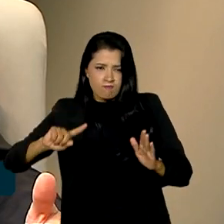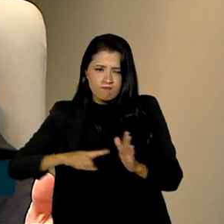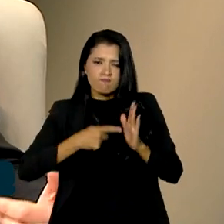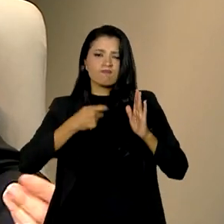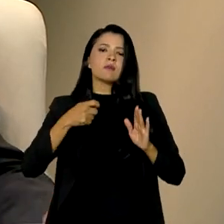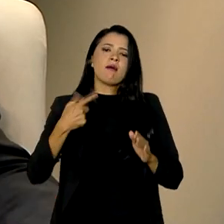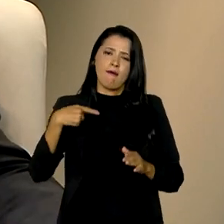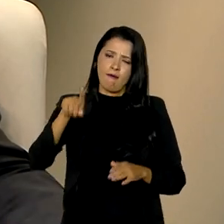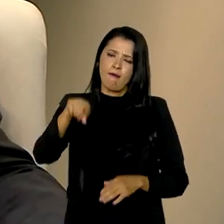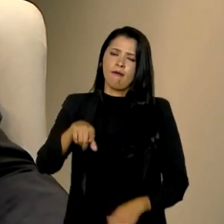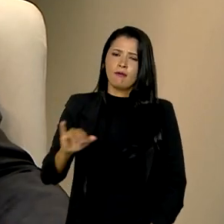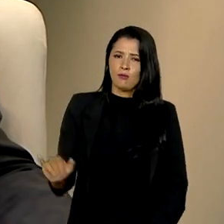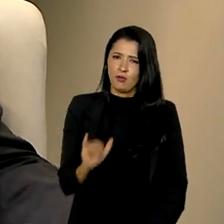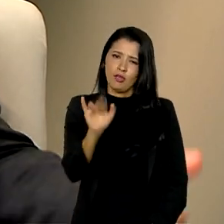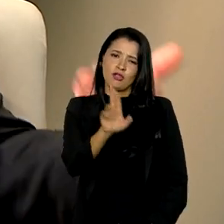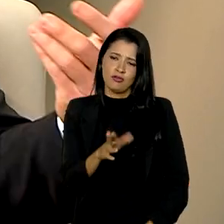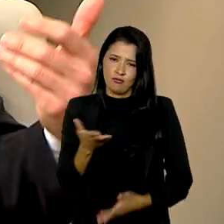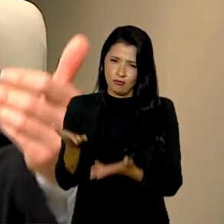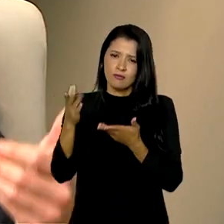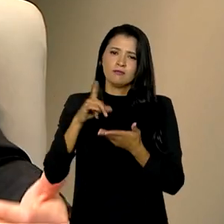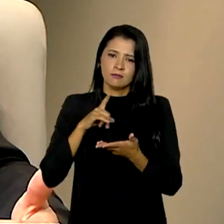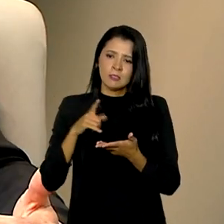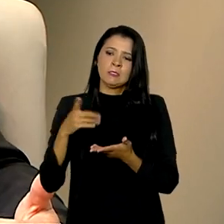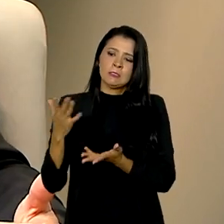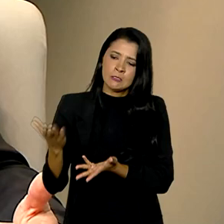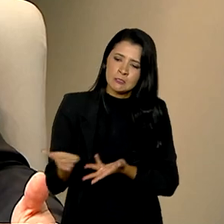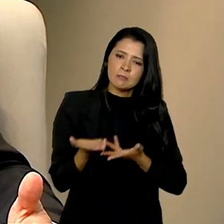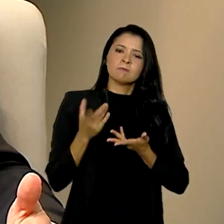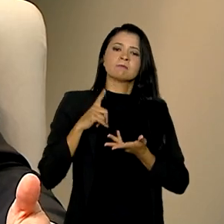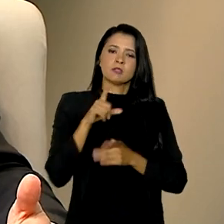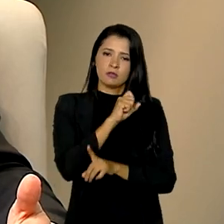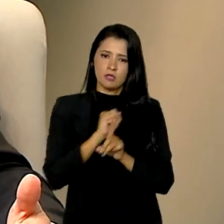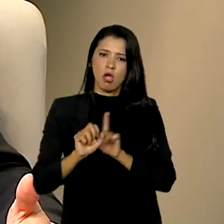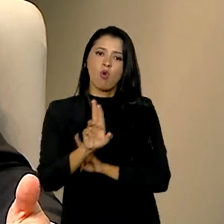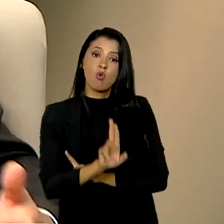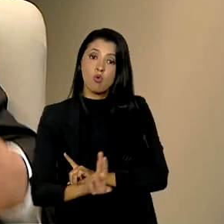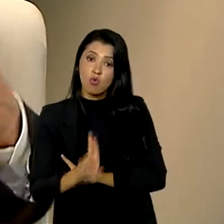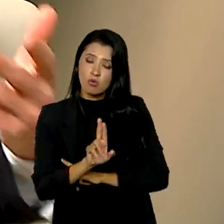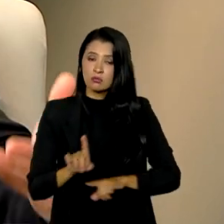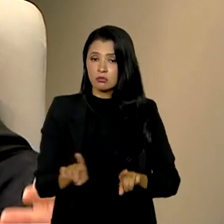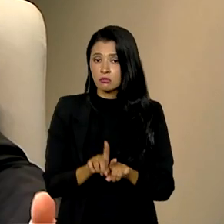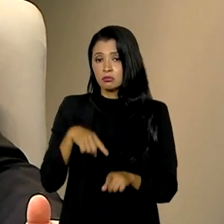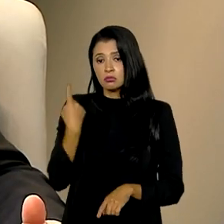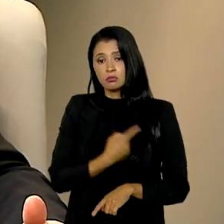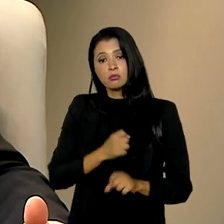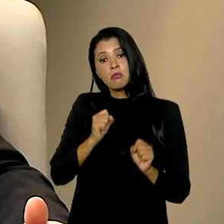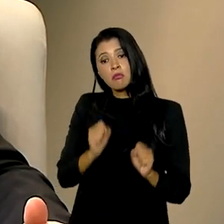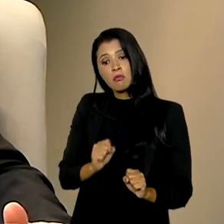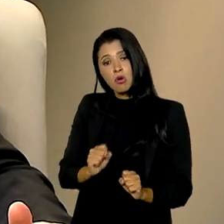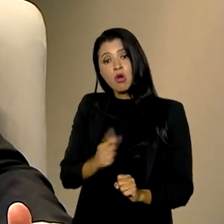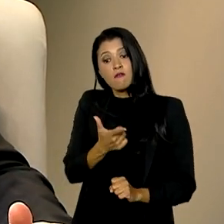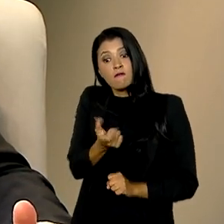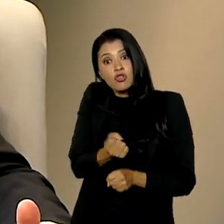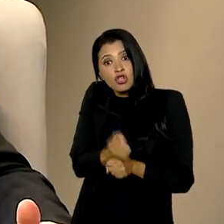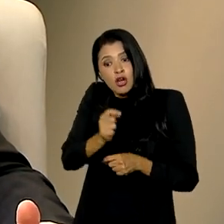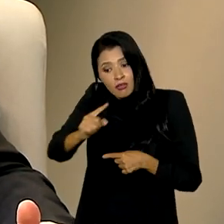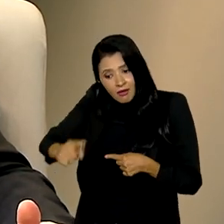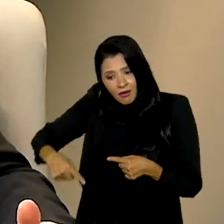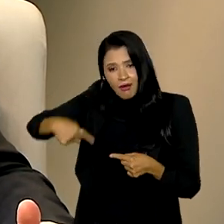denúncias. Para nós é muito importante que haja esse acolhimento e para que a gente possa, nos próximos 20